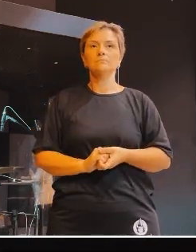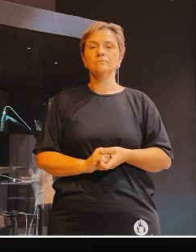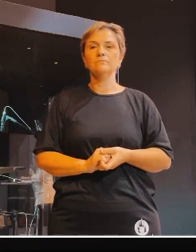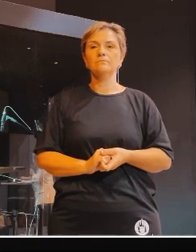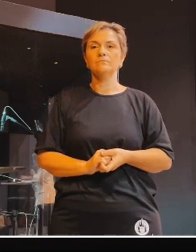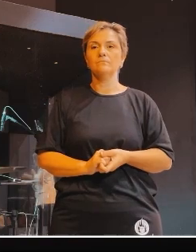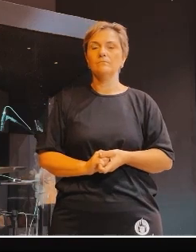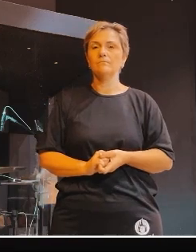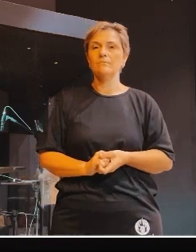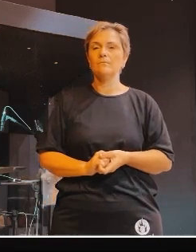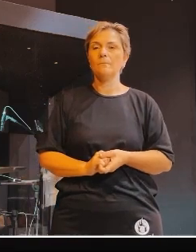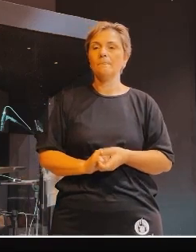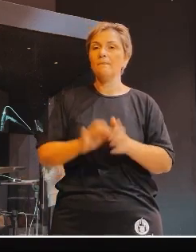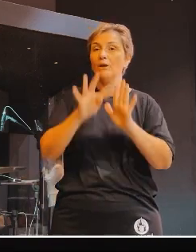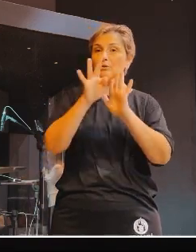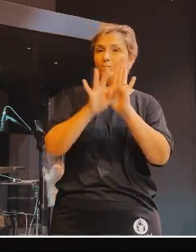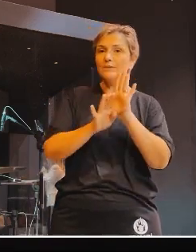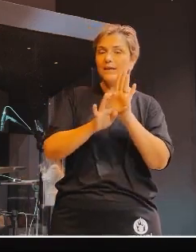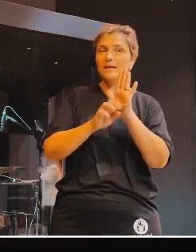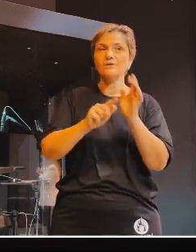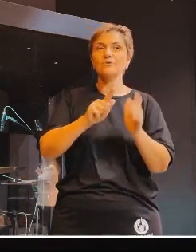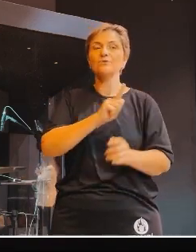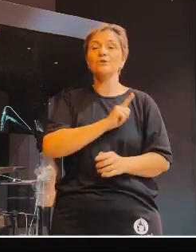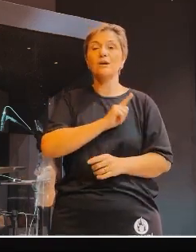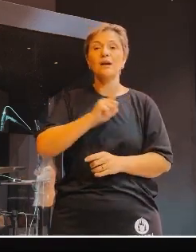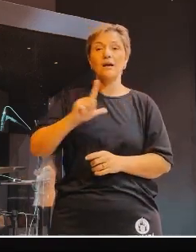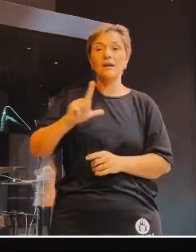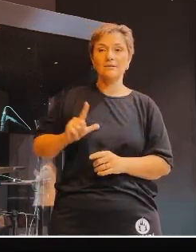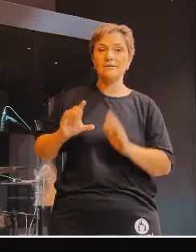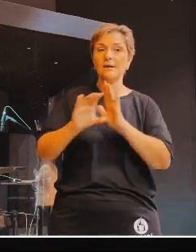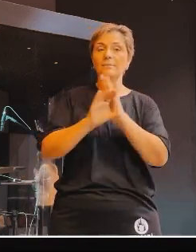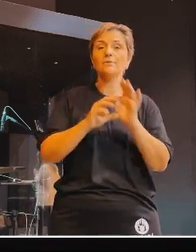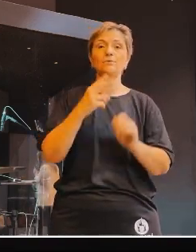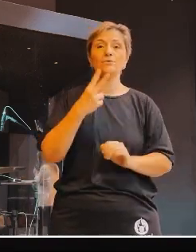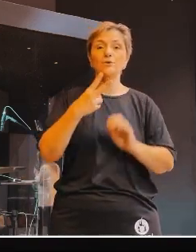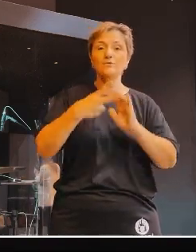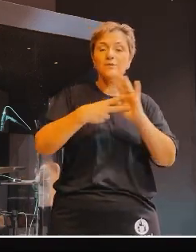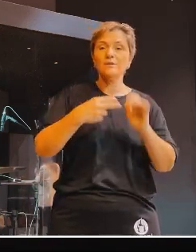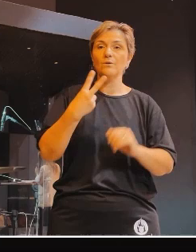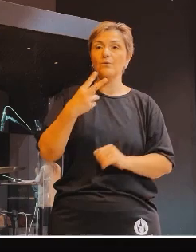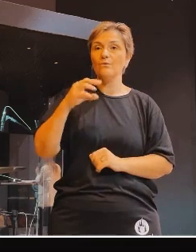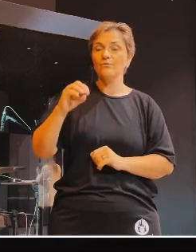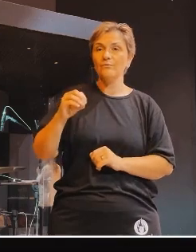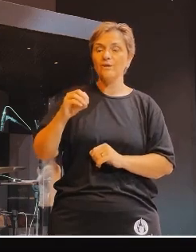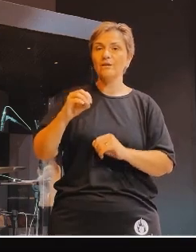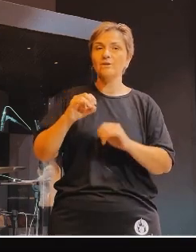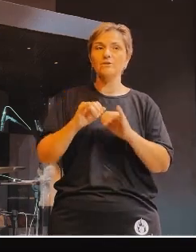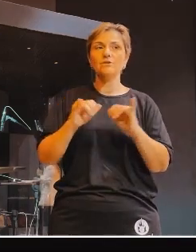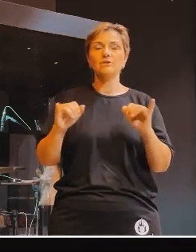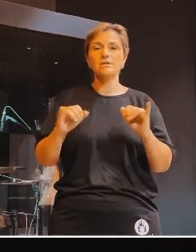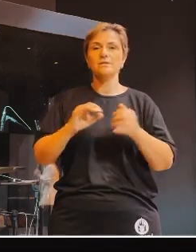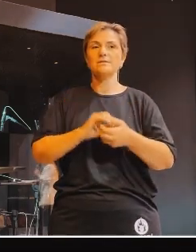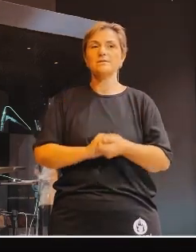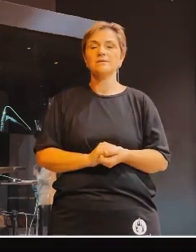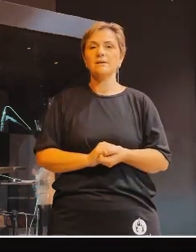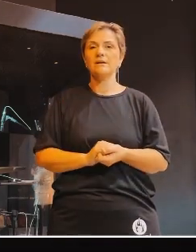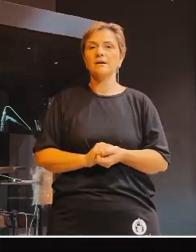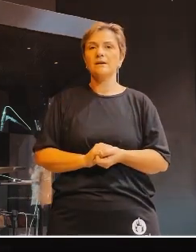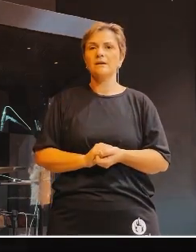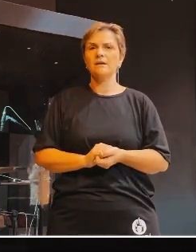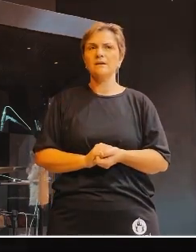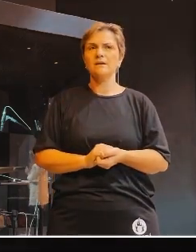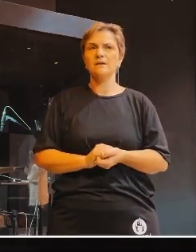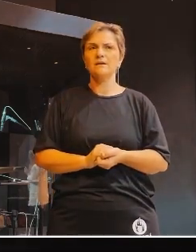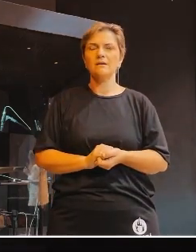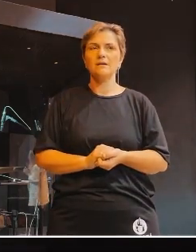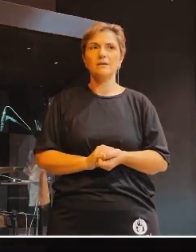E no texto de Gálatas, capítulo 2, versículo 20, diz que eu estou crucificado com Cristo. Assim já não sou mais eu